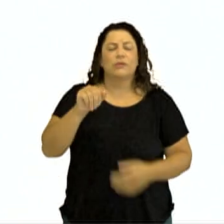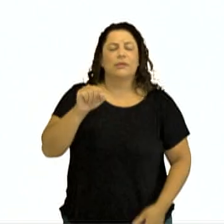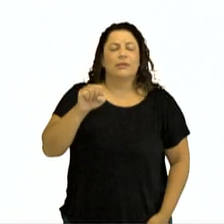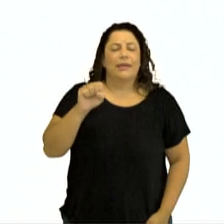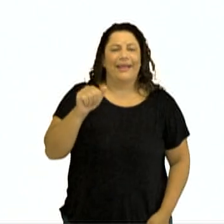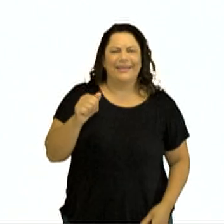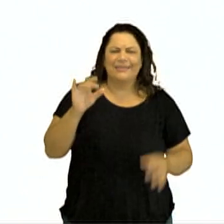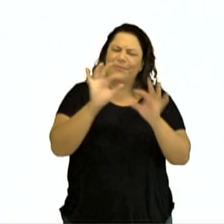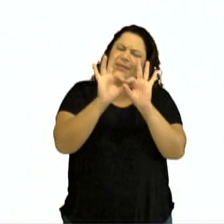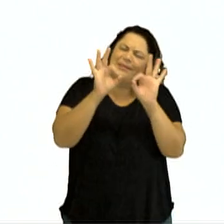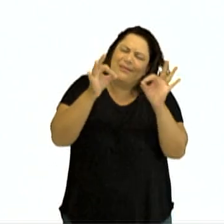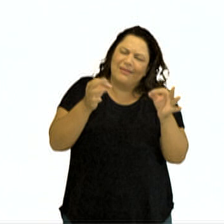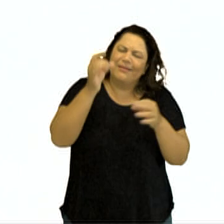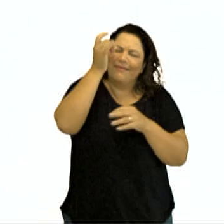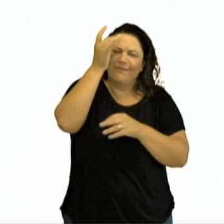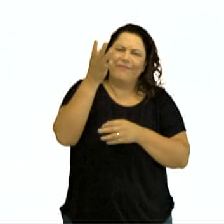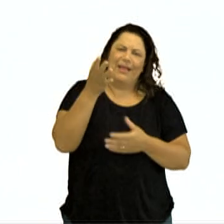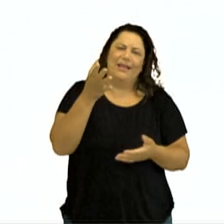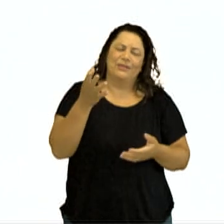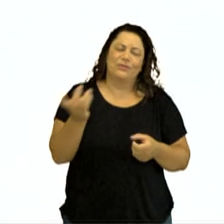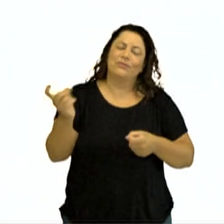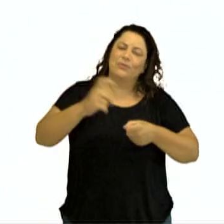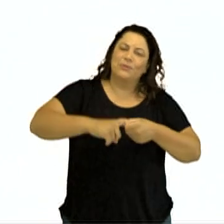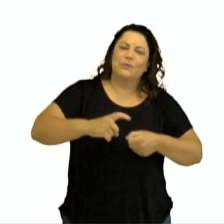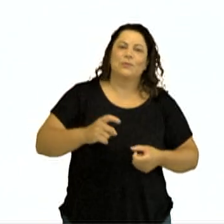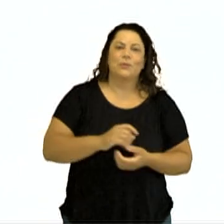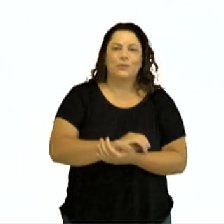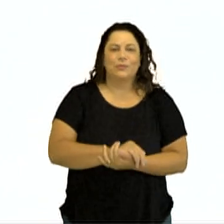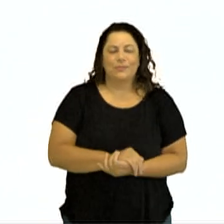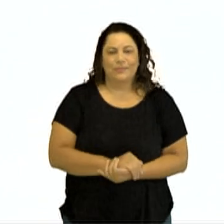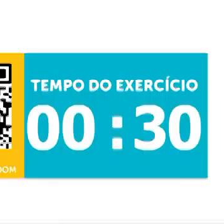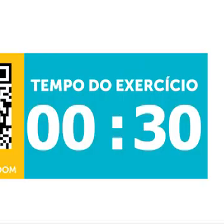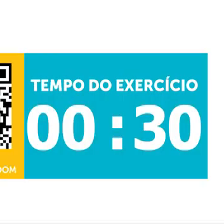um de vocês tente fazer aí. Em 1 minuto eu volto.